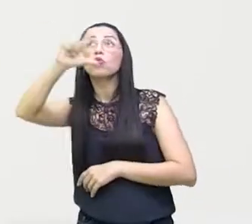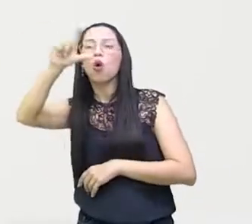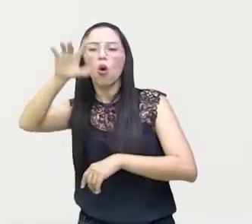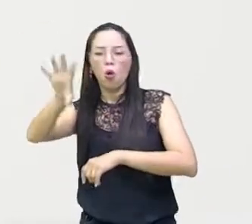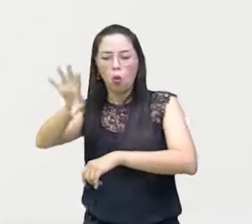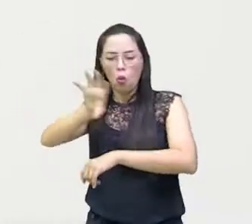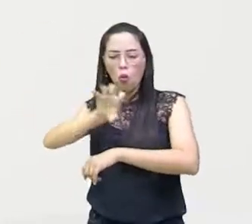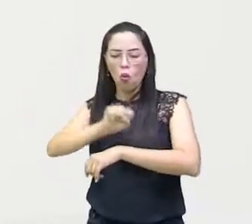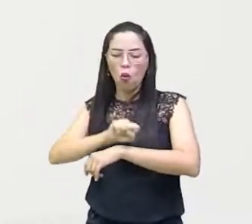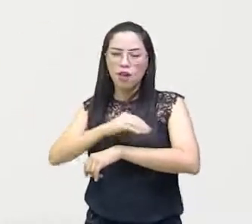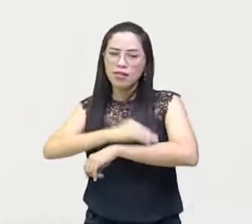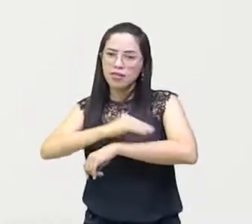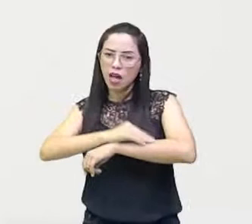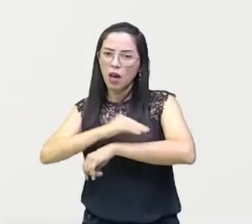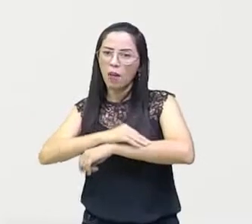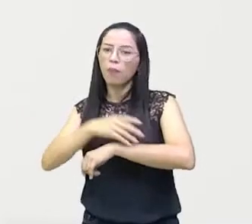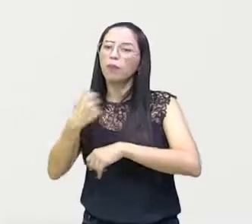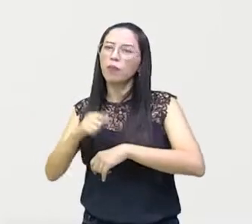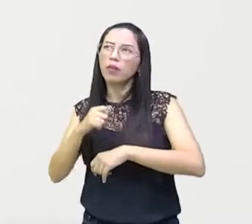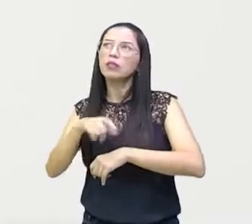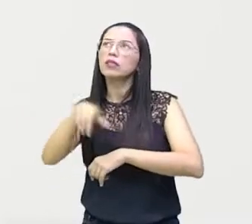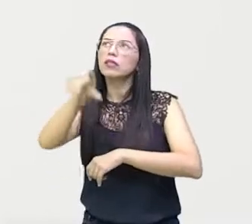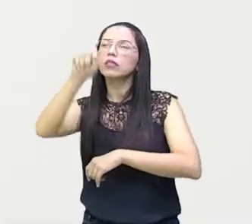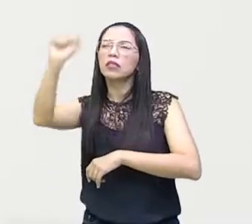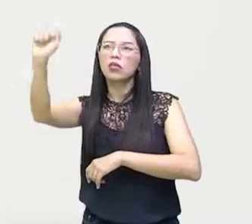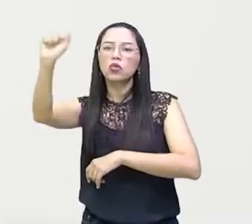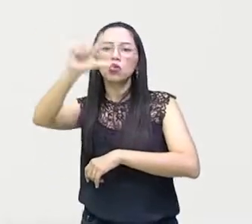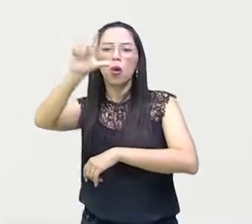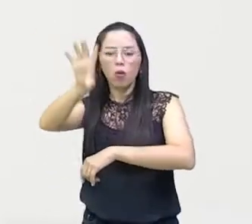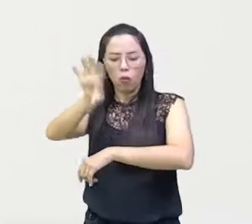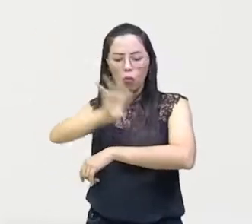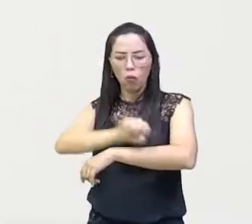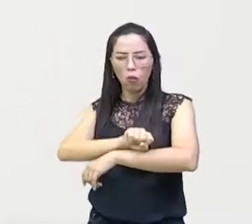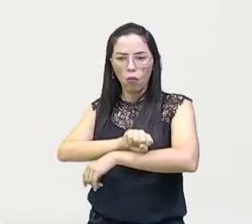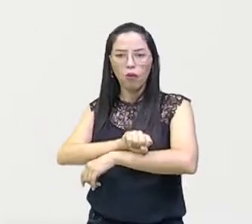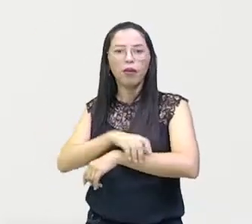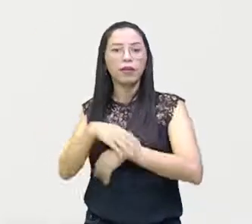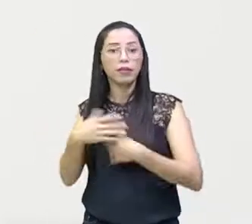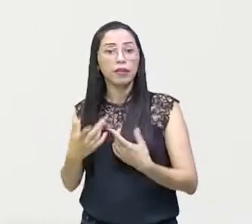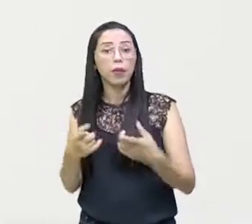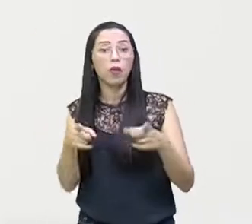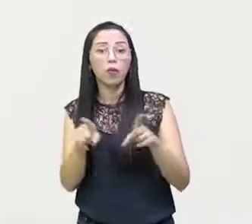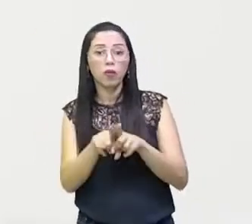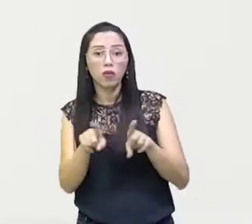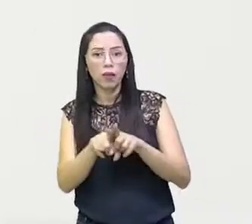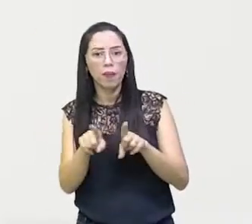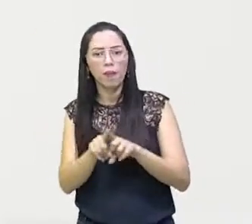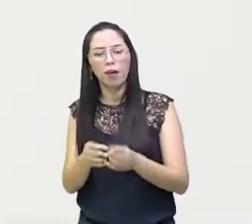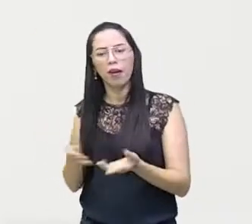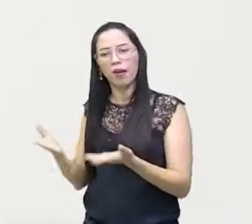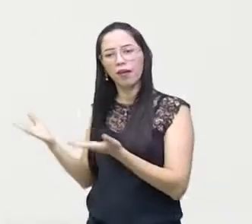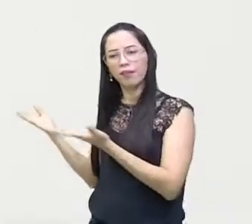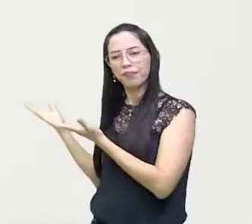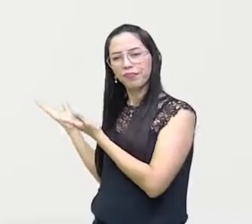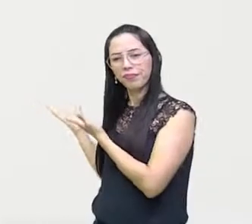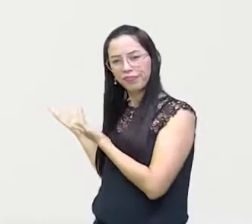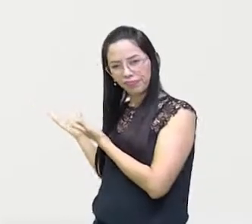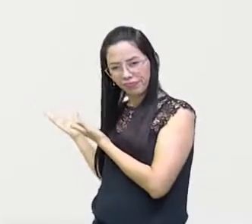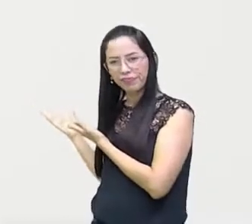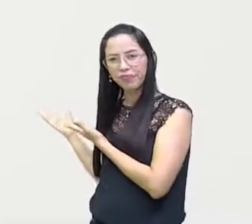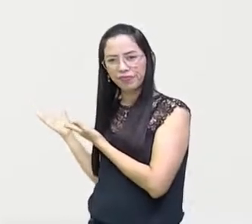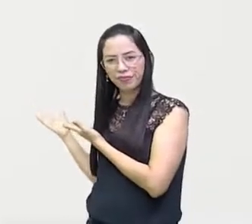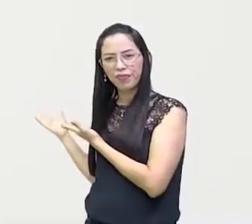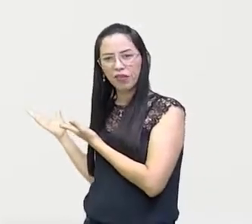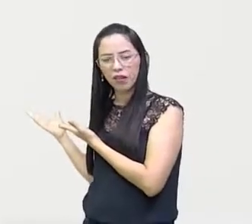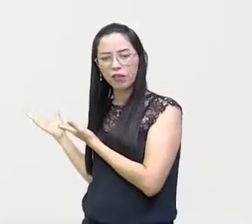réptil, ele também faz uma circulação pulmonar e